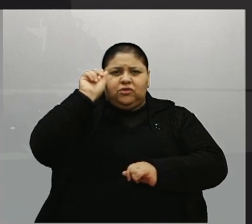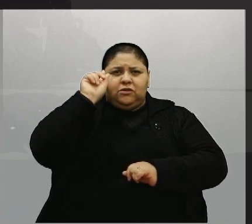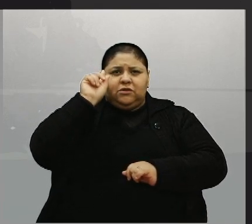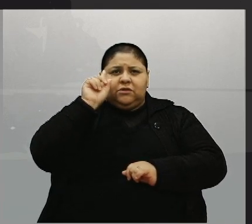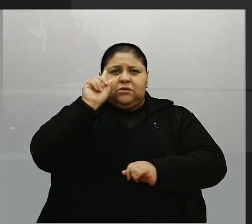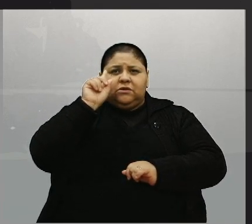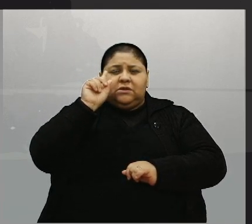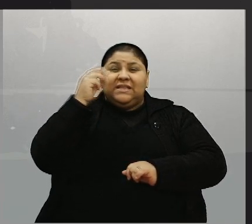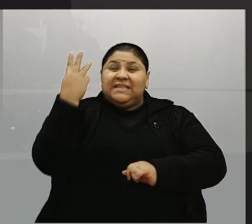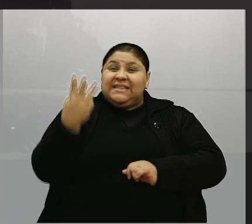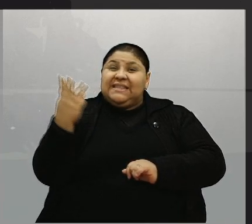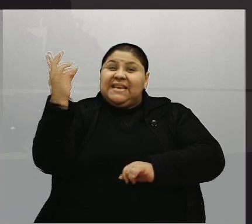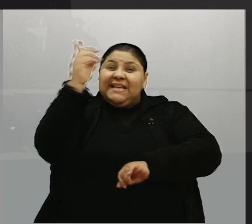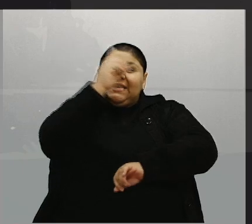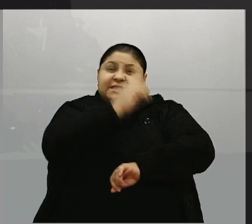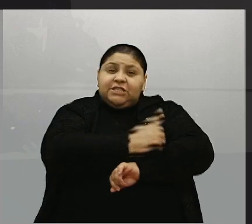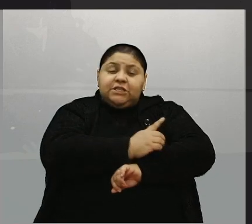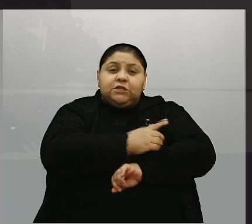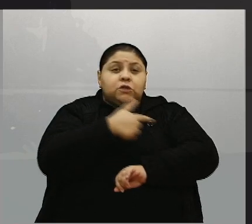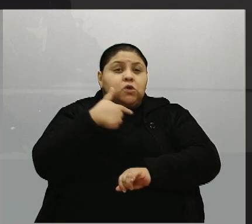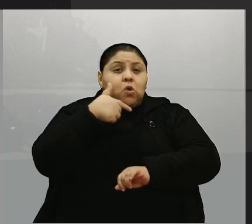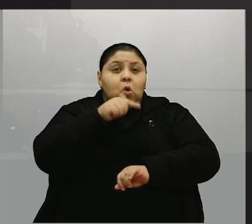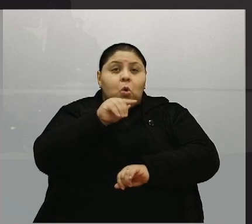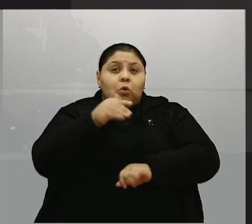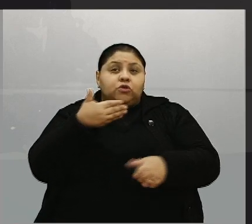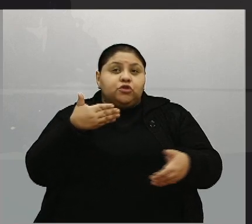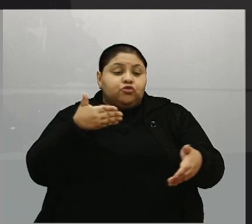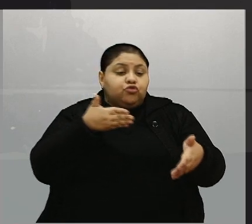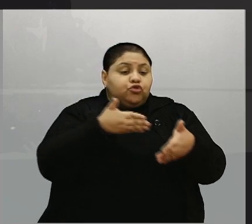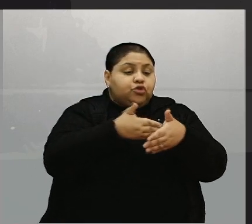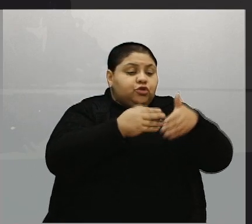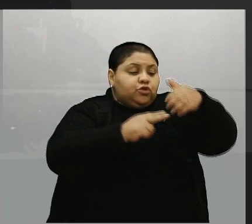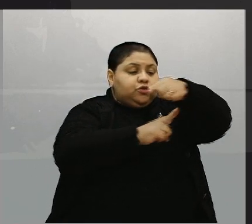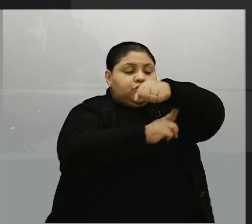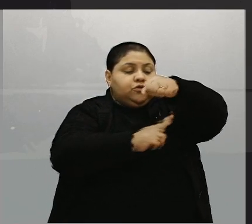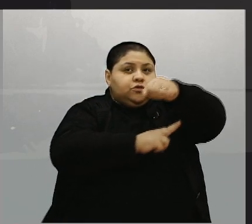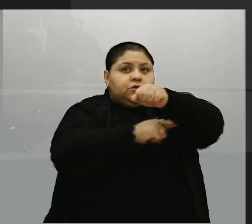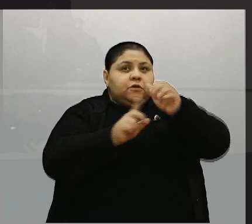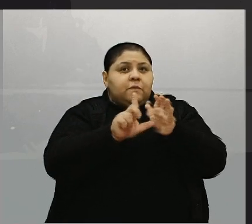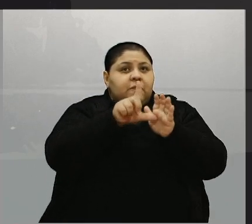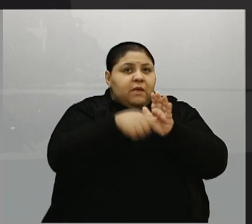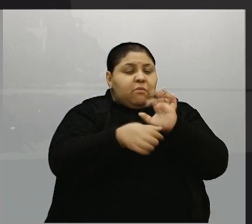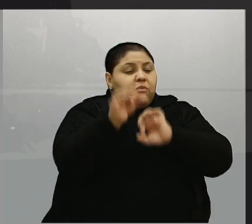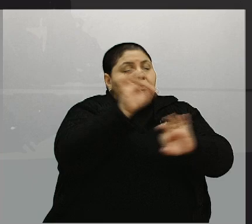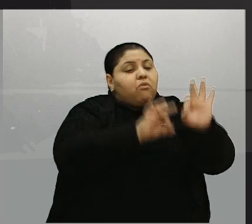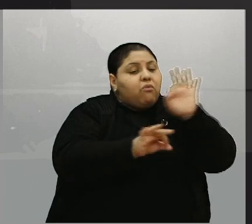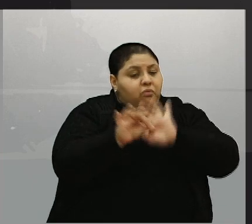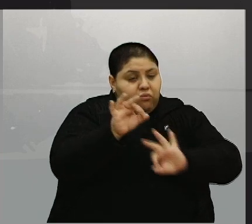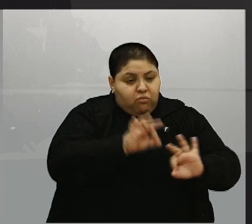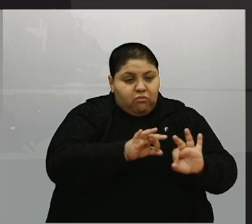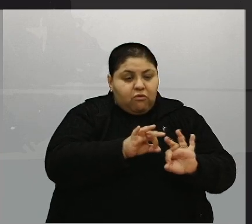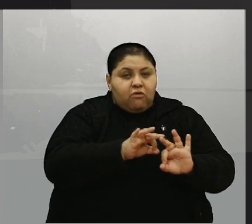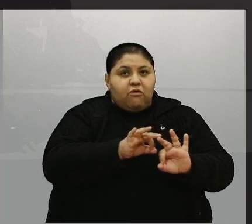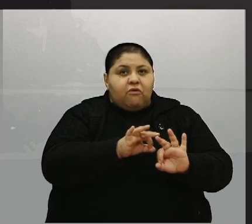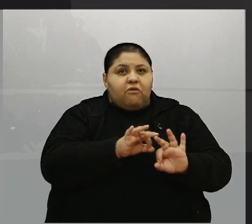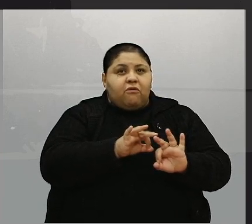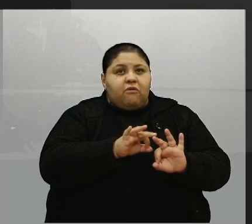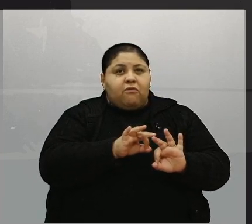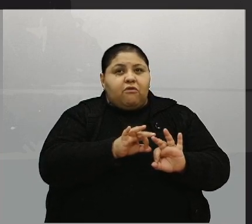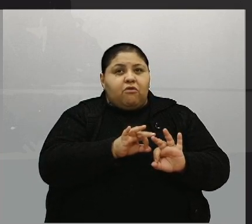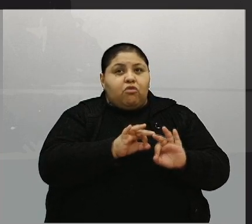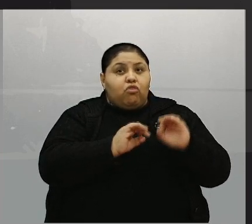Quinta, sexta, sábado e domingo ele conseguiu chegar na ponte, depois precisa fazer aterro, tem que ir material de fora, de uma